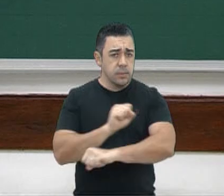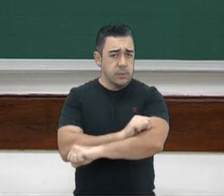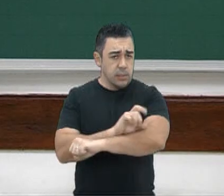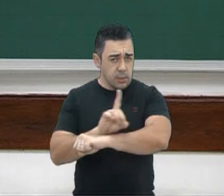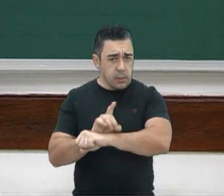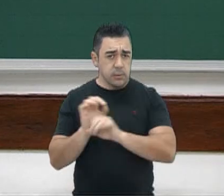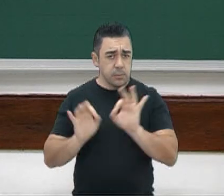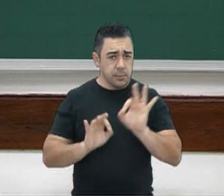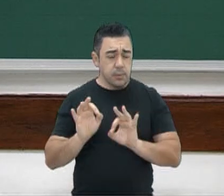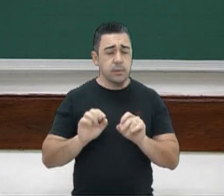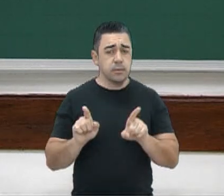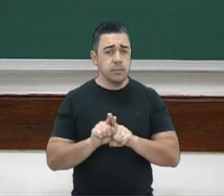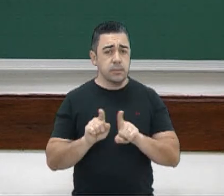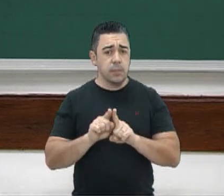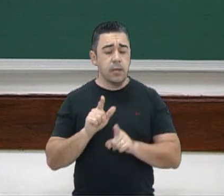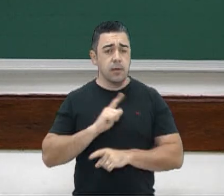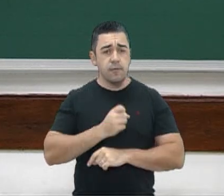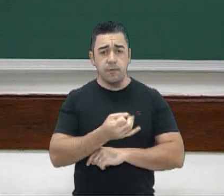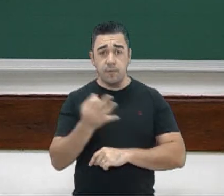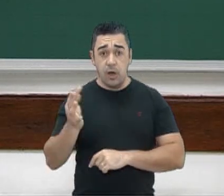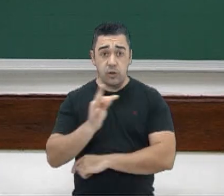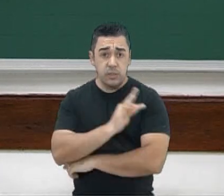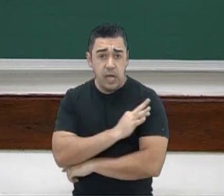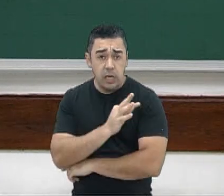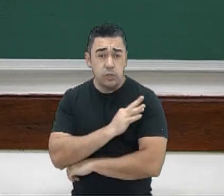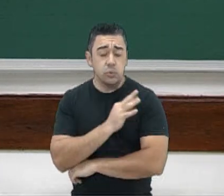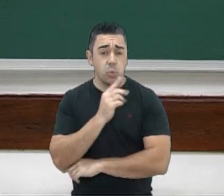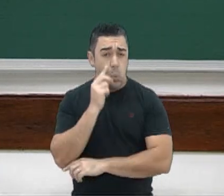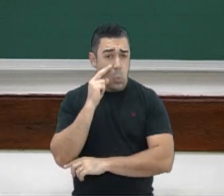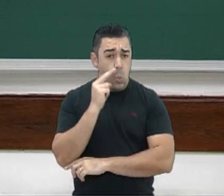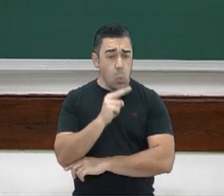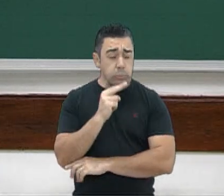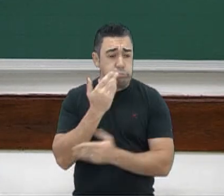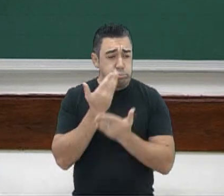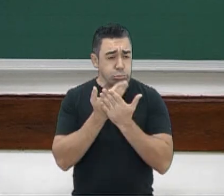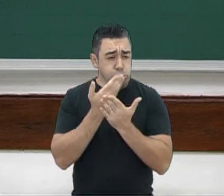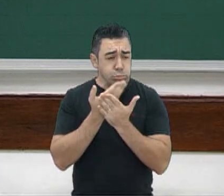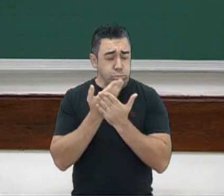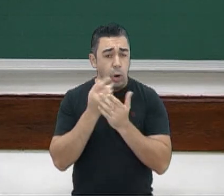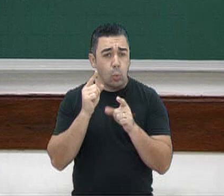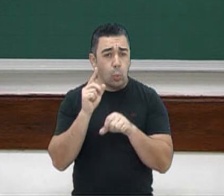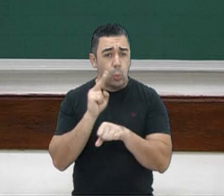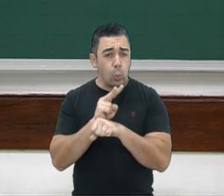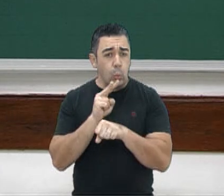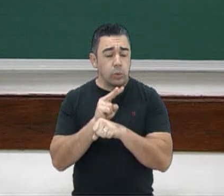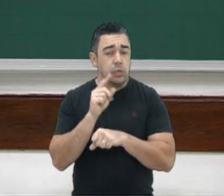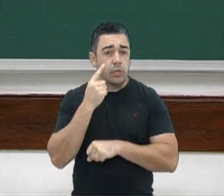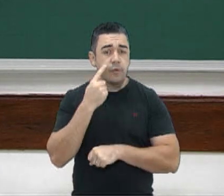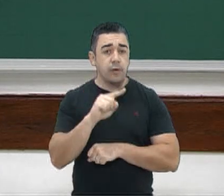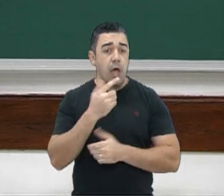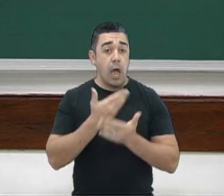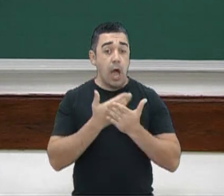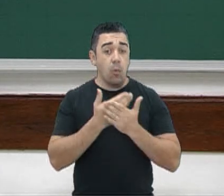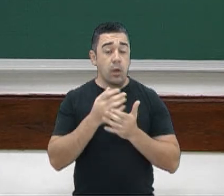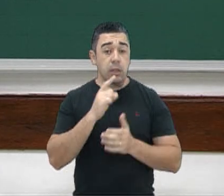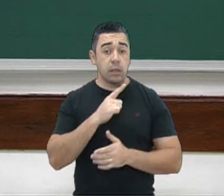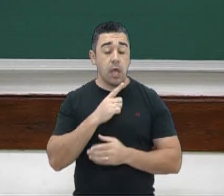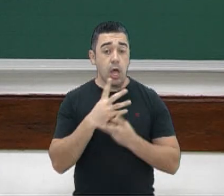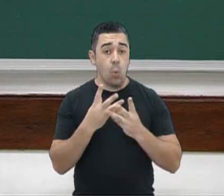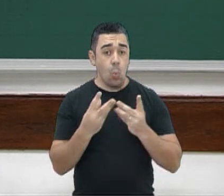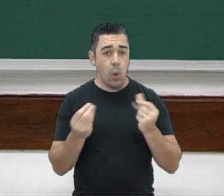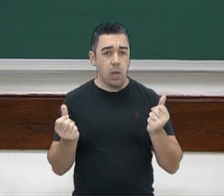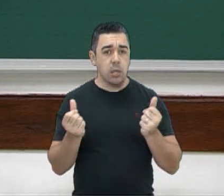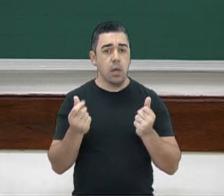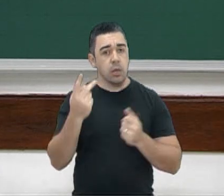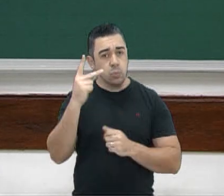é supervisionado por uma dezena de técnicos. Então existem várias pessoas envolvidas no trabalho de produção dessas aulas para garantir a qualidade da